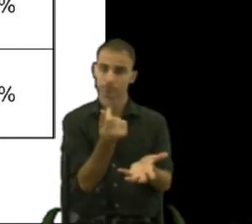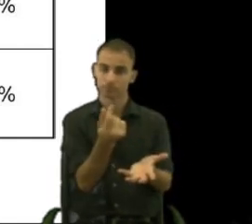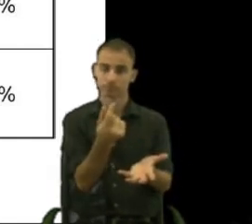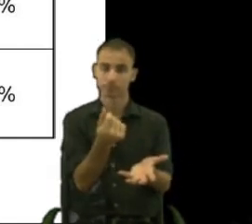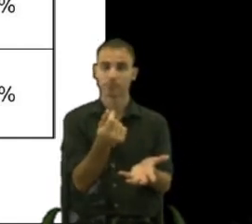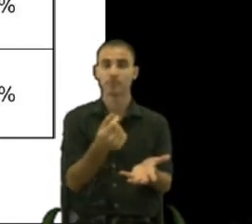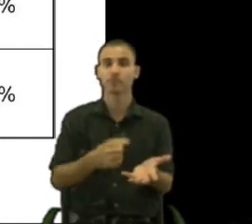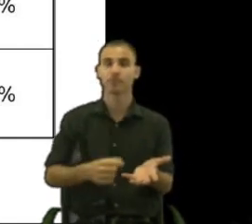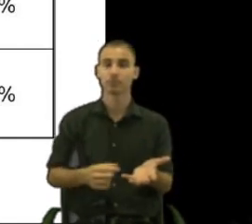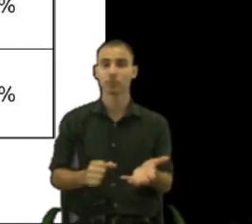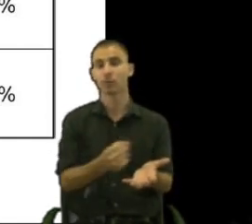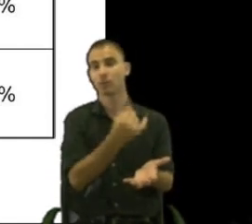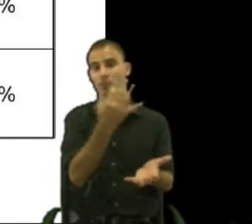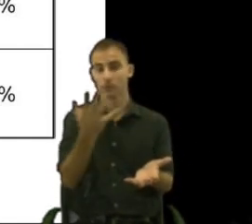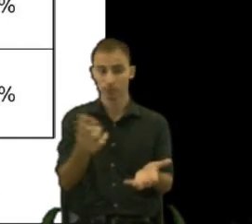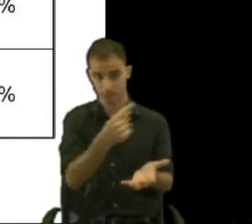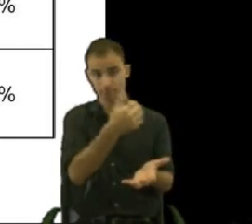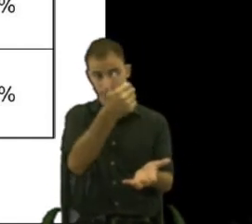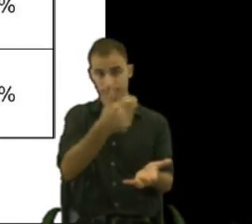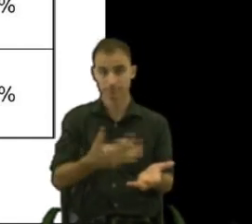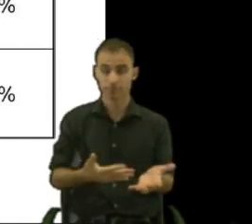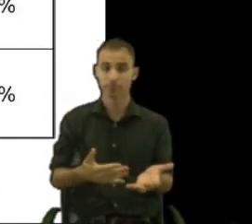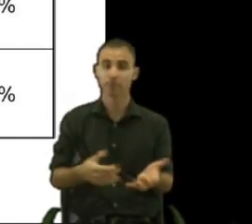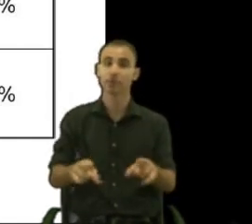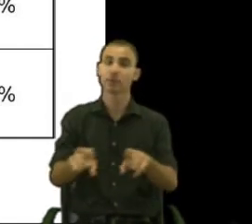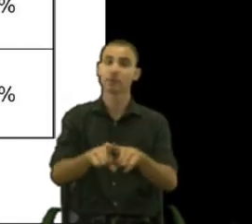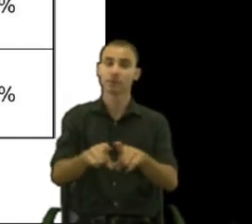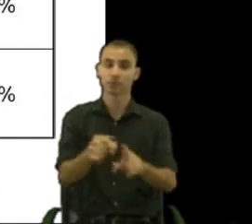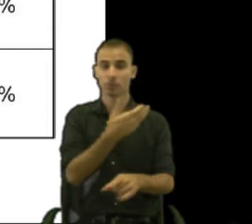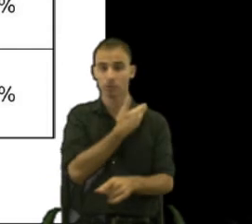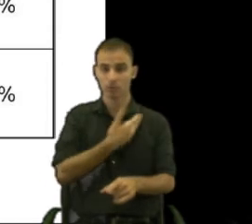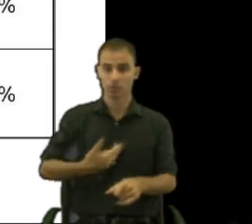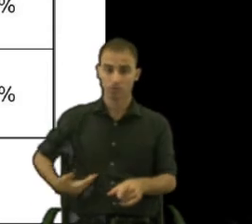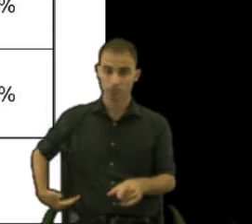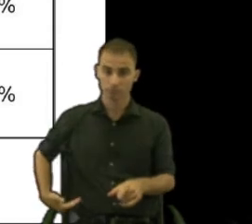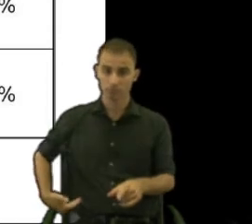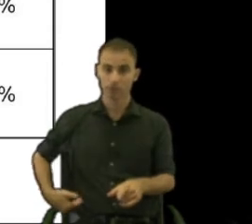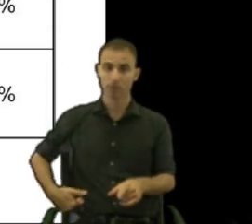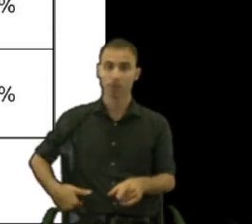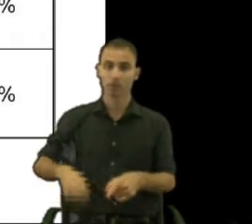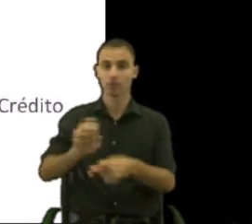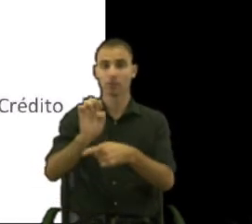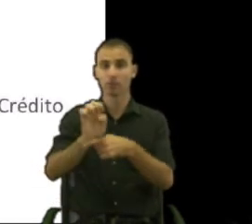milhões 648 mil. Então, a composição fica, né,